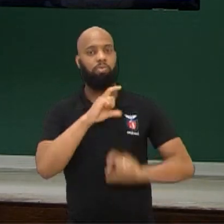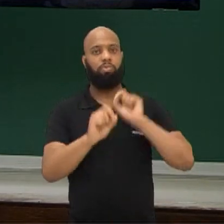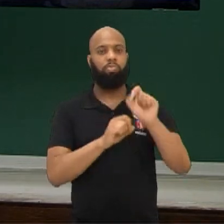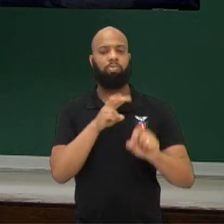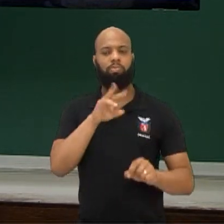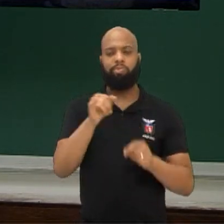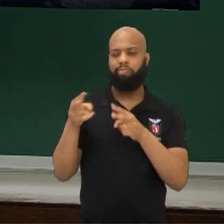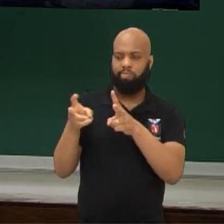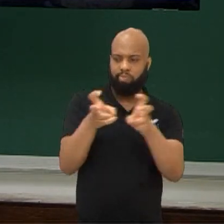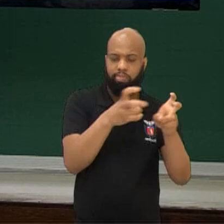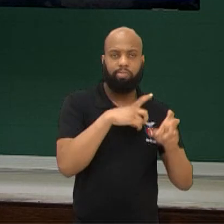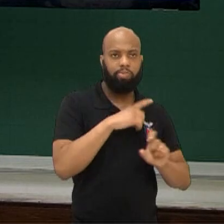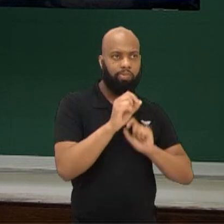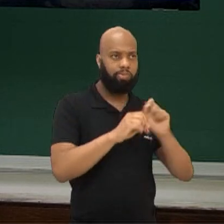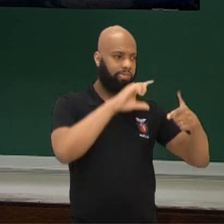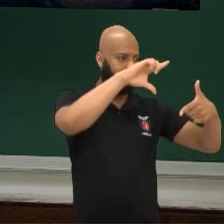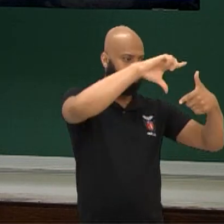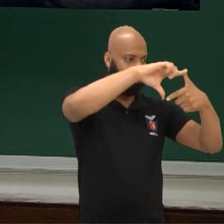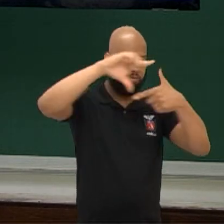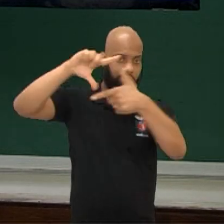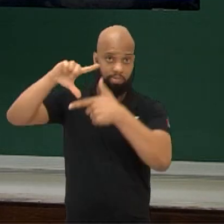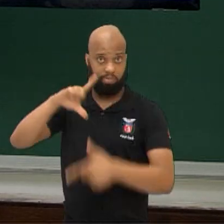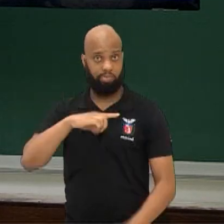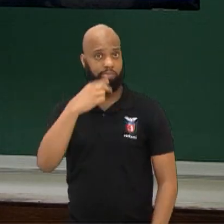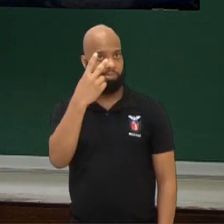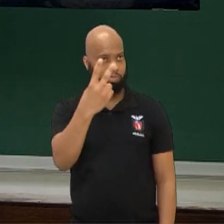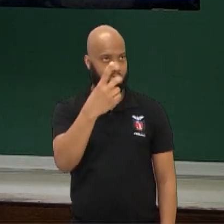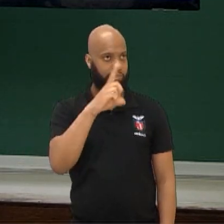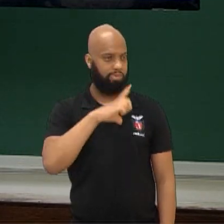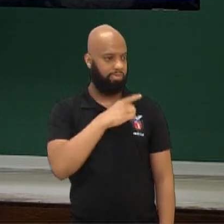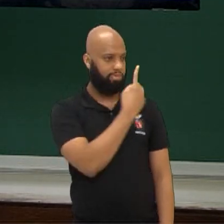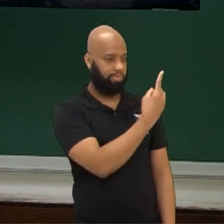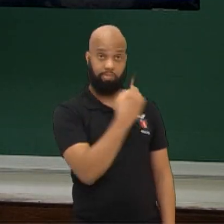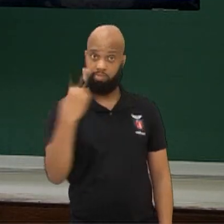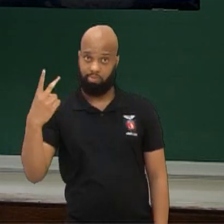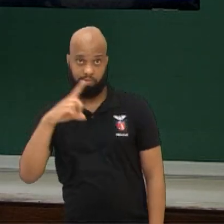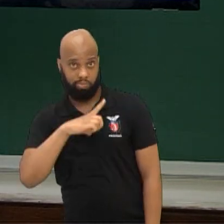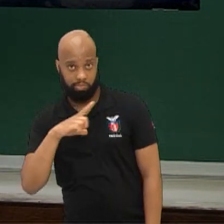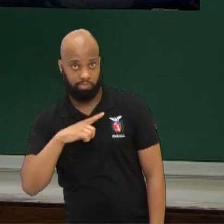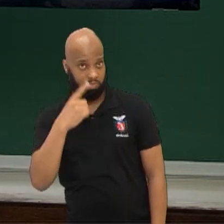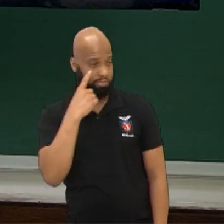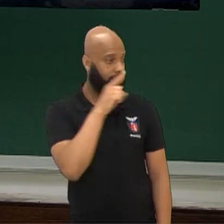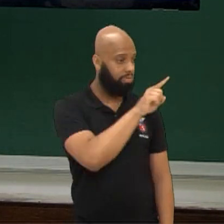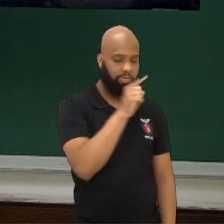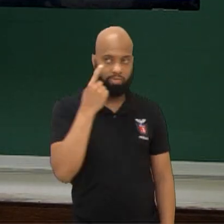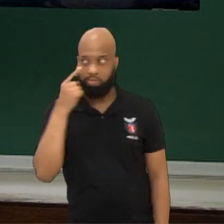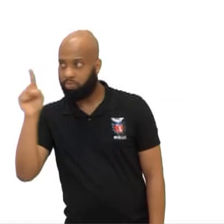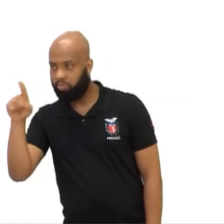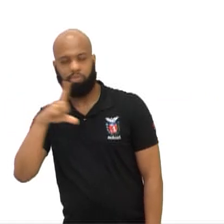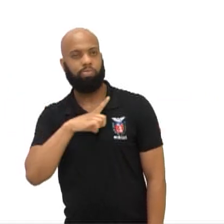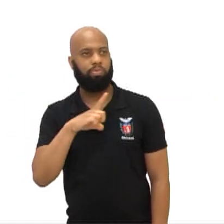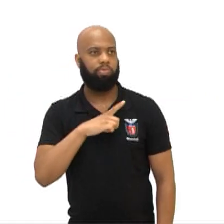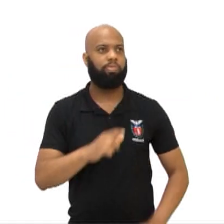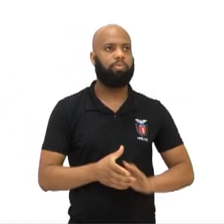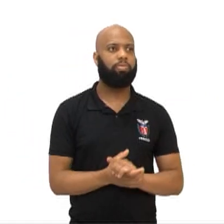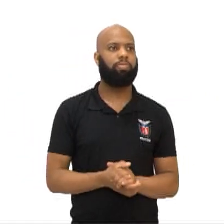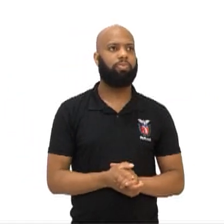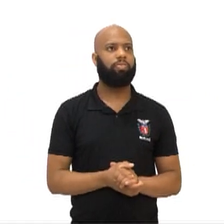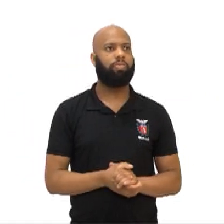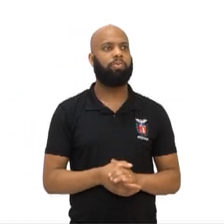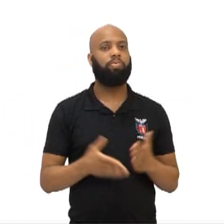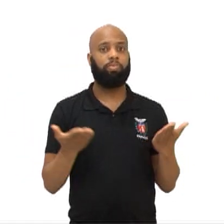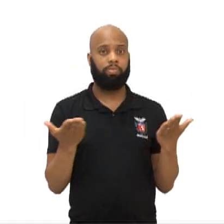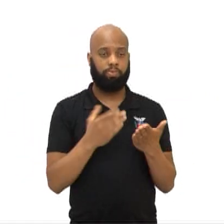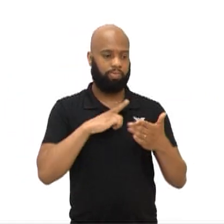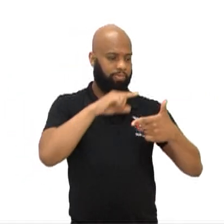vai observar os dois retângulos, 1 e 2. Então, você veja aqui, eu tenho